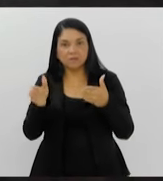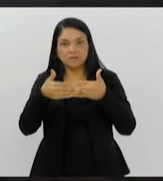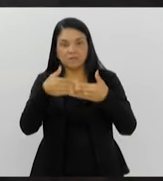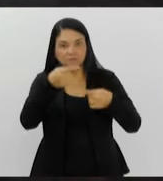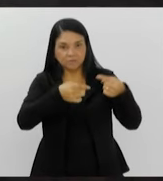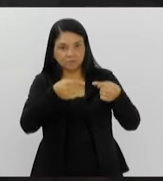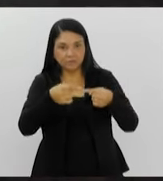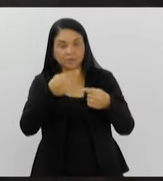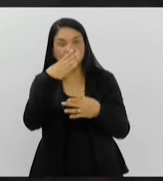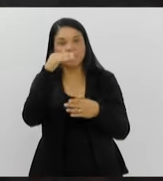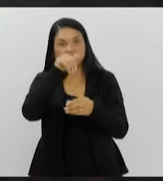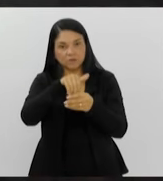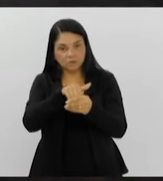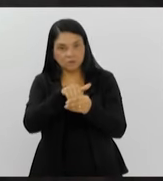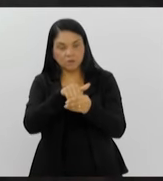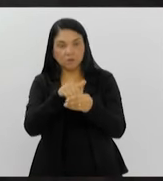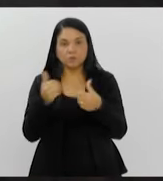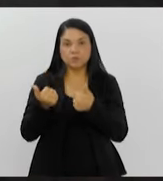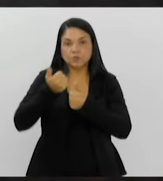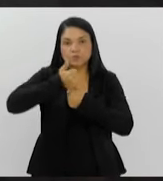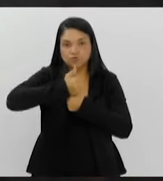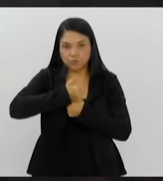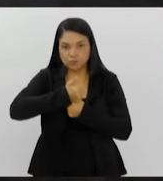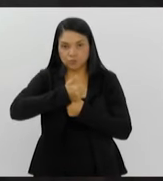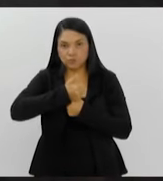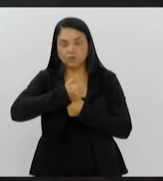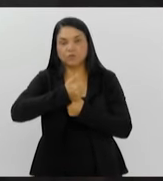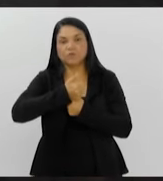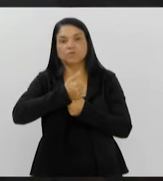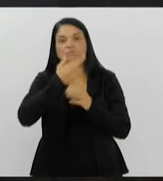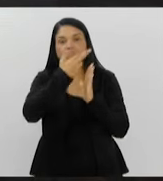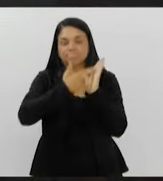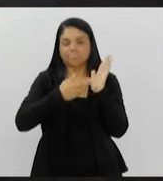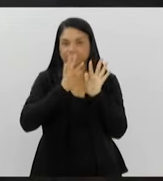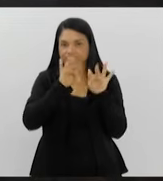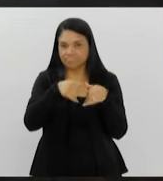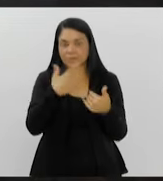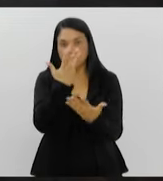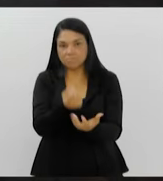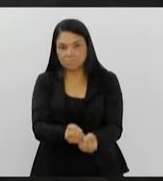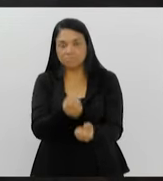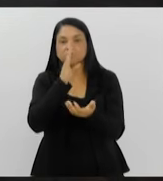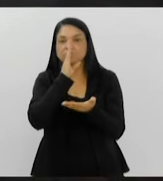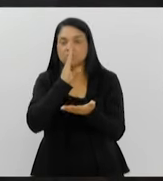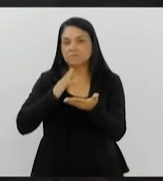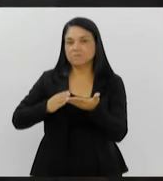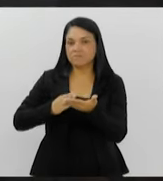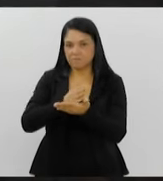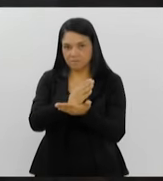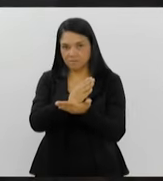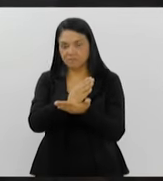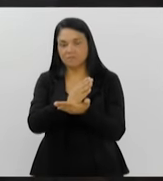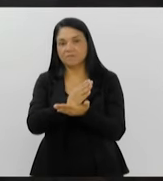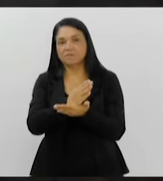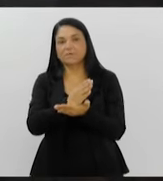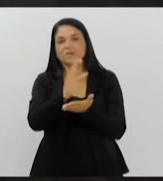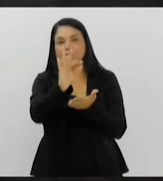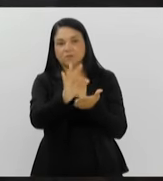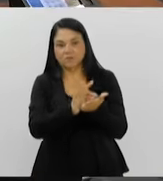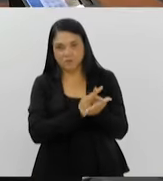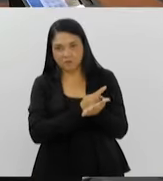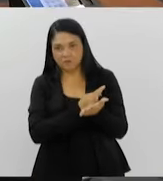discussão em votação substitutivo conforme a final de redação senhores que aprovam permaneçam Como estão aprovado vai